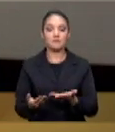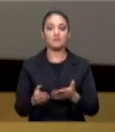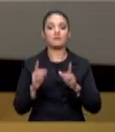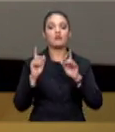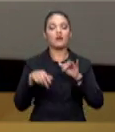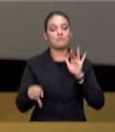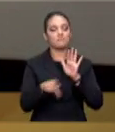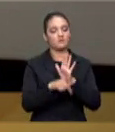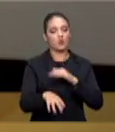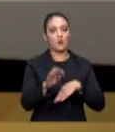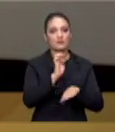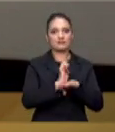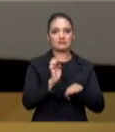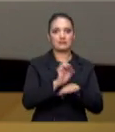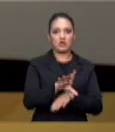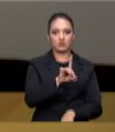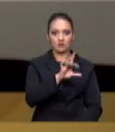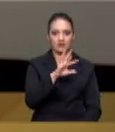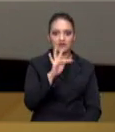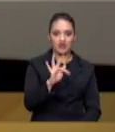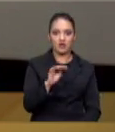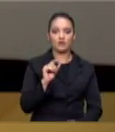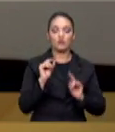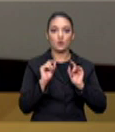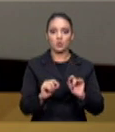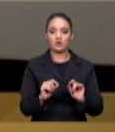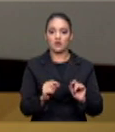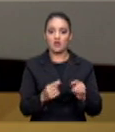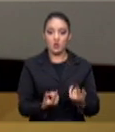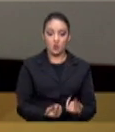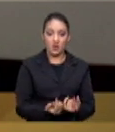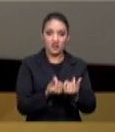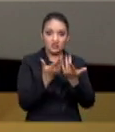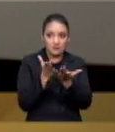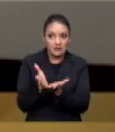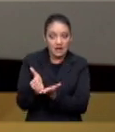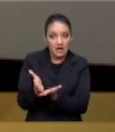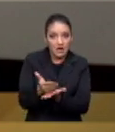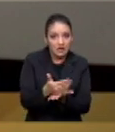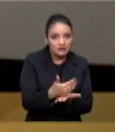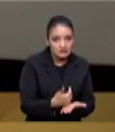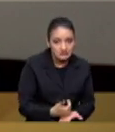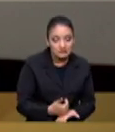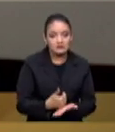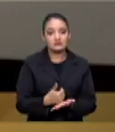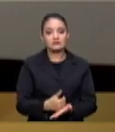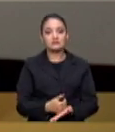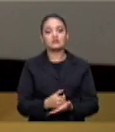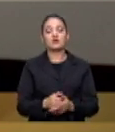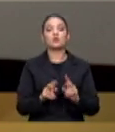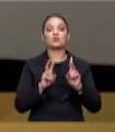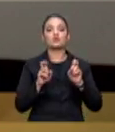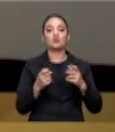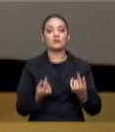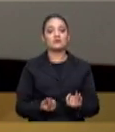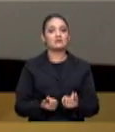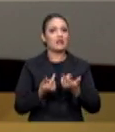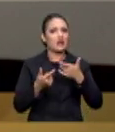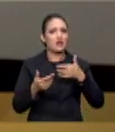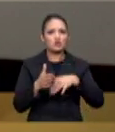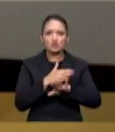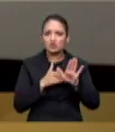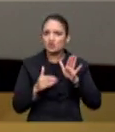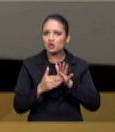Pertencem aos estados e ao Distrito Federal o produto da arrecadação do imposto da União sobre renda e proventos de qualquer